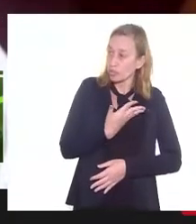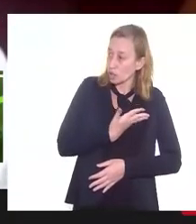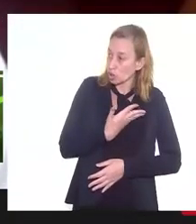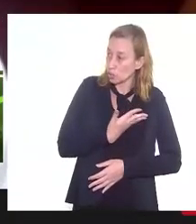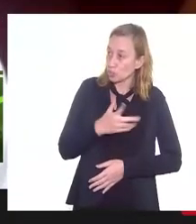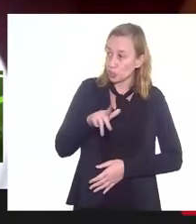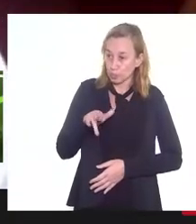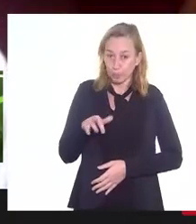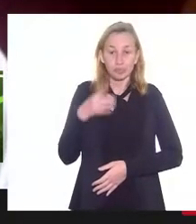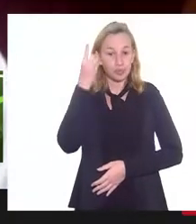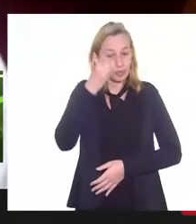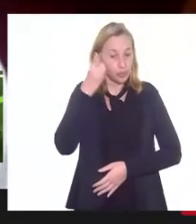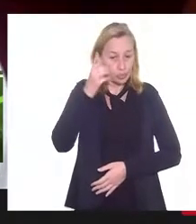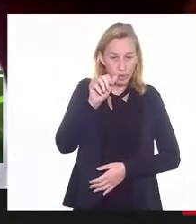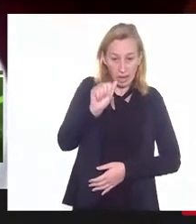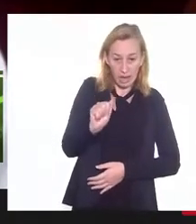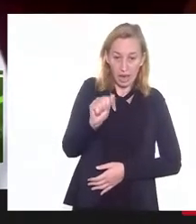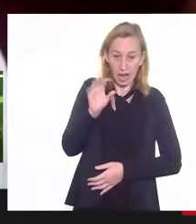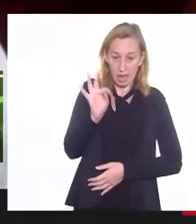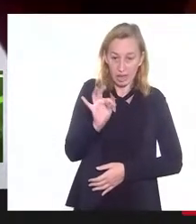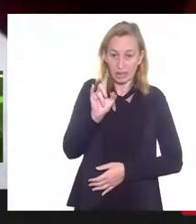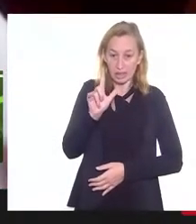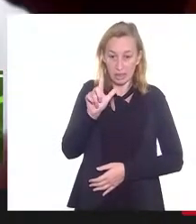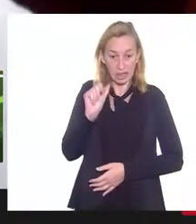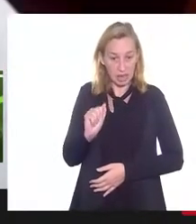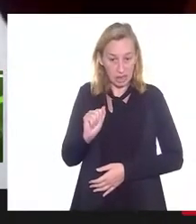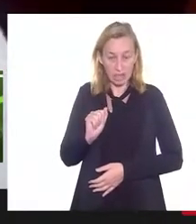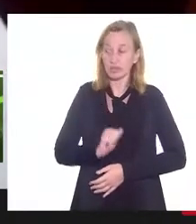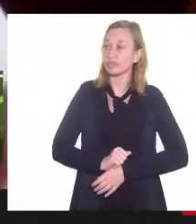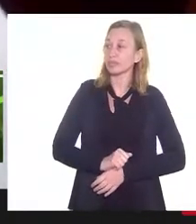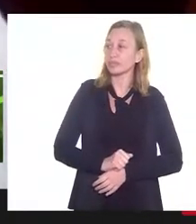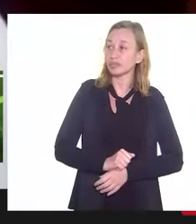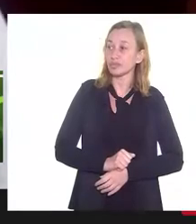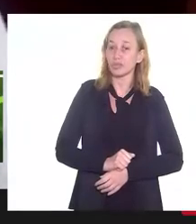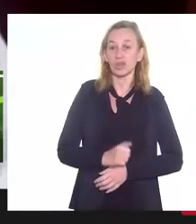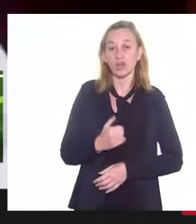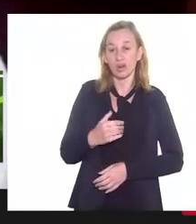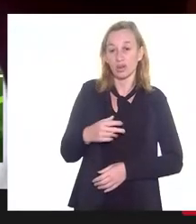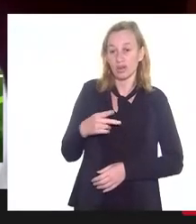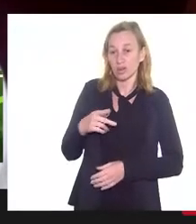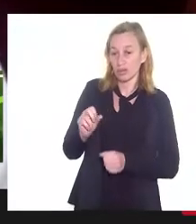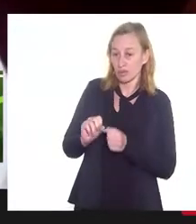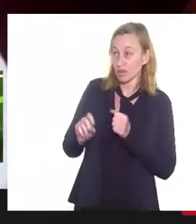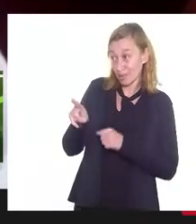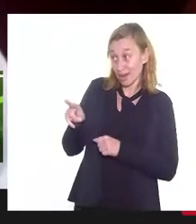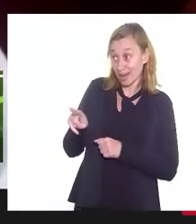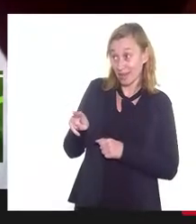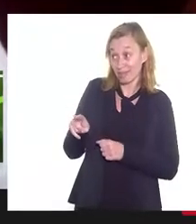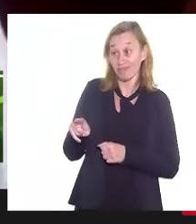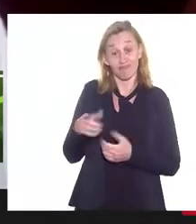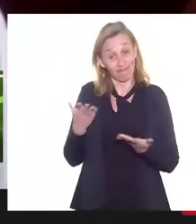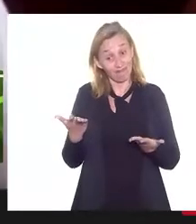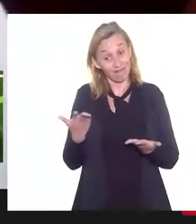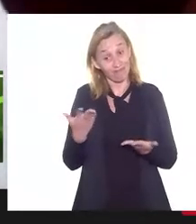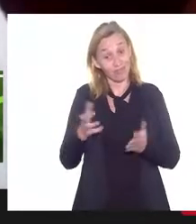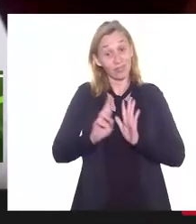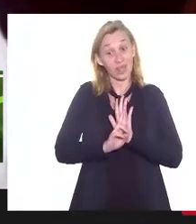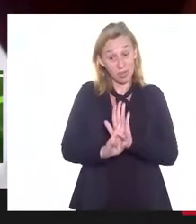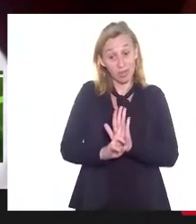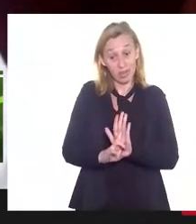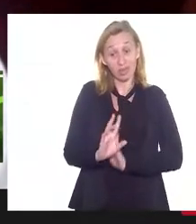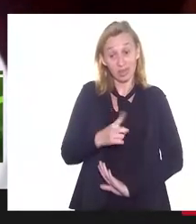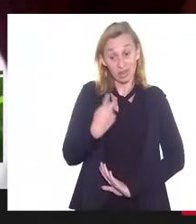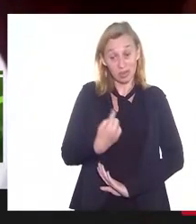amigo, deputado Átila Nunes, claro, eu fiz para ele, né? Afinal de contas, é o